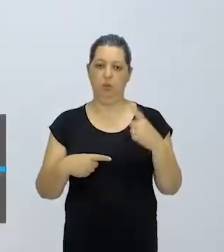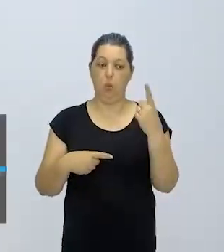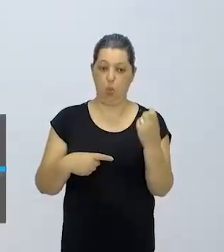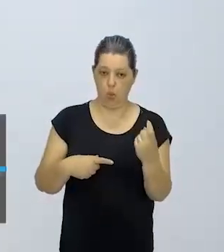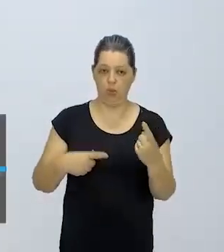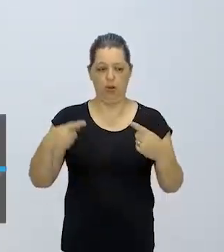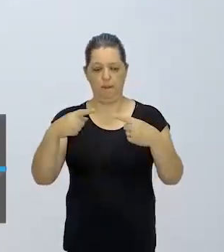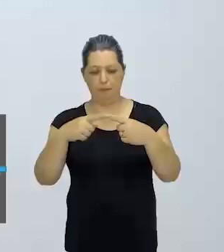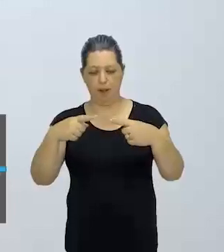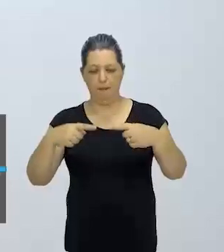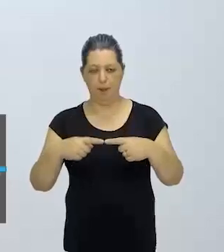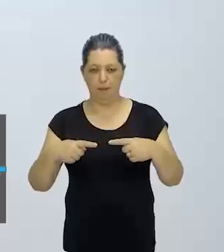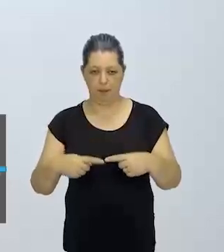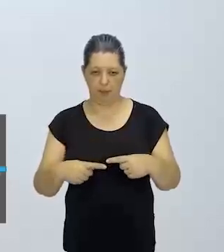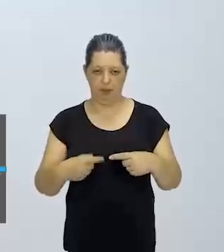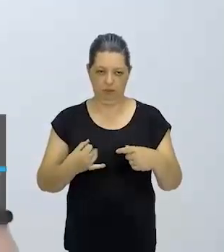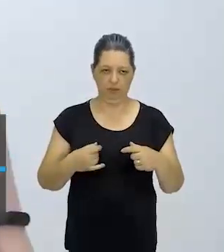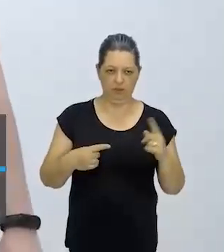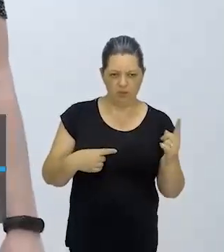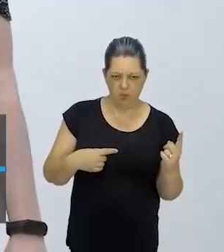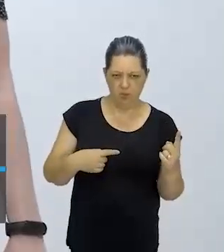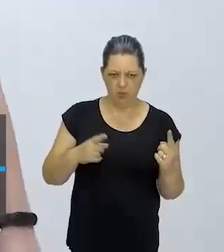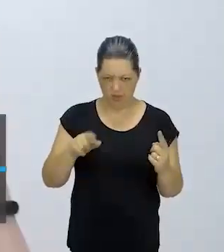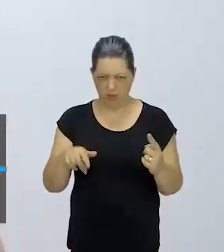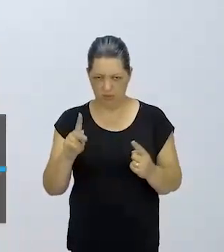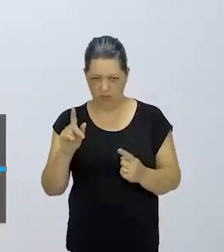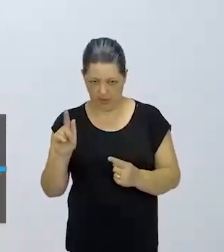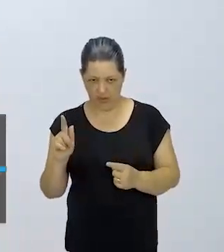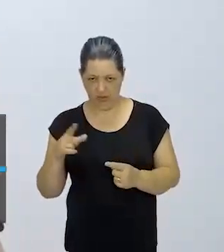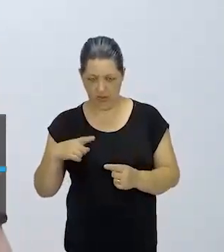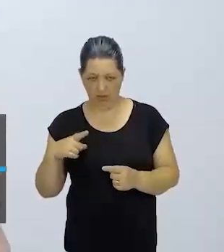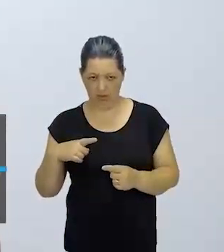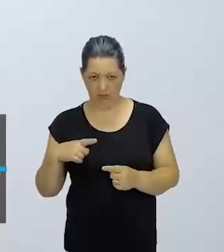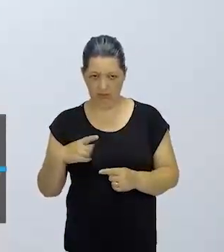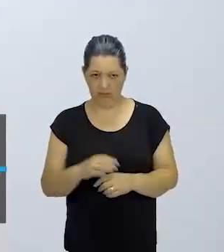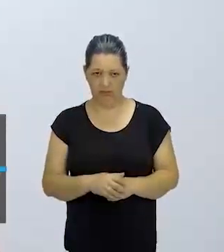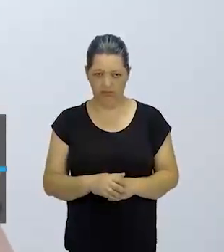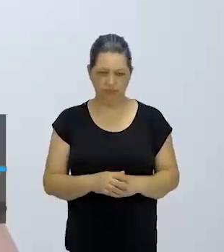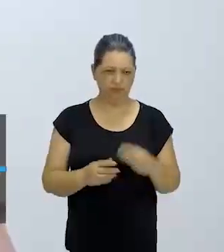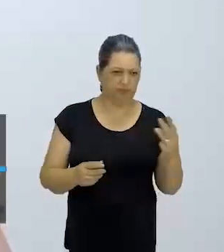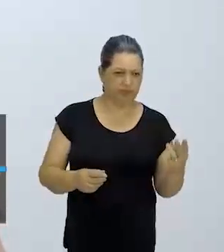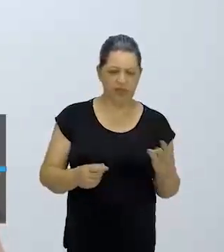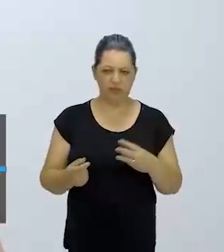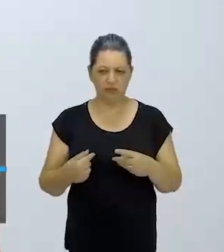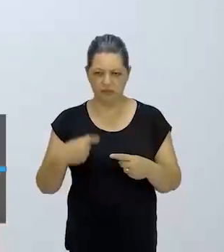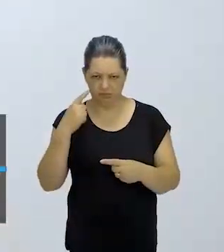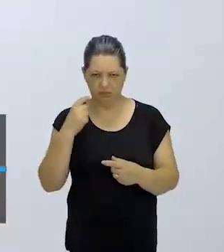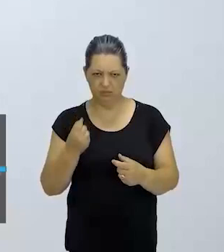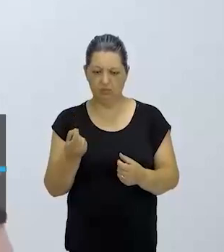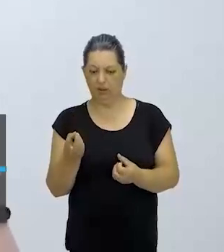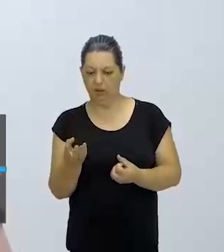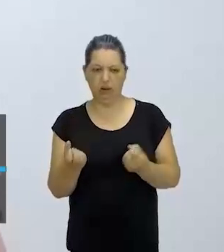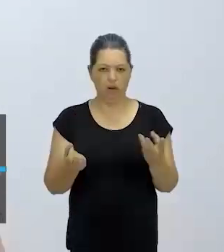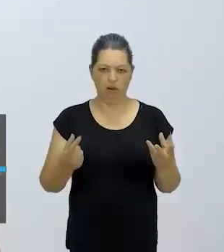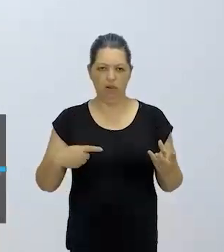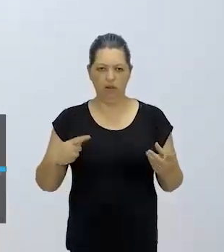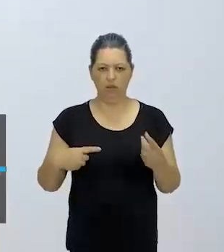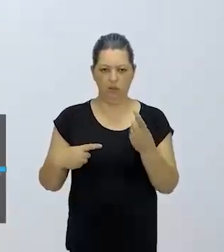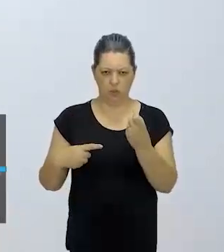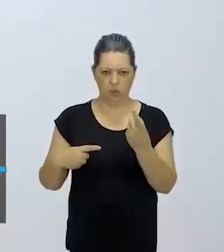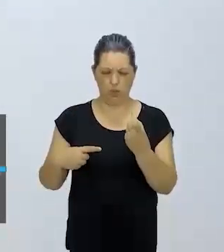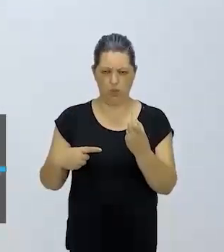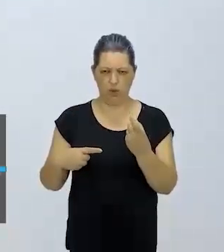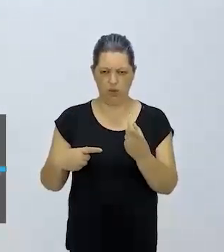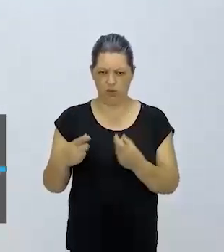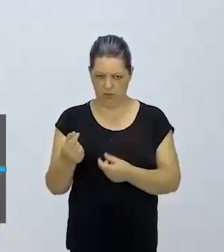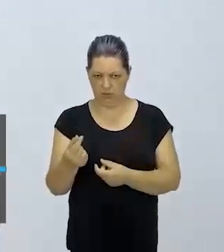do segundo. Se eu tenho peso 1, eu não tenho uma resposta? 1 quilo? 2 quilogramas? 3 quilos? Para cada quantidade eu não tenho um único preço? Ah,